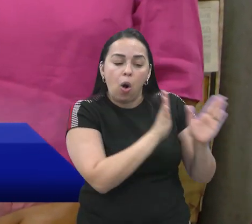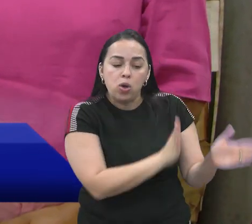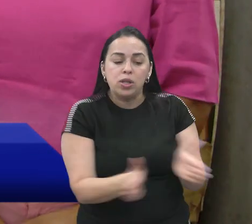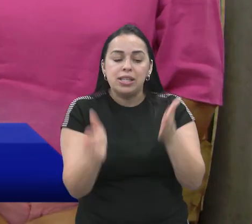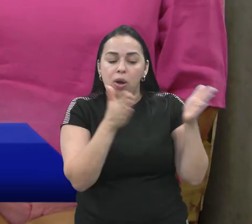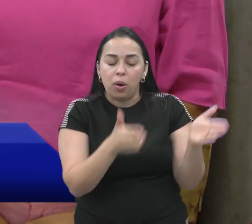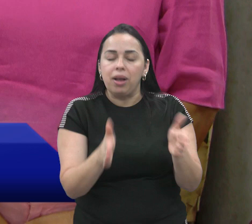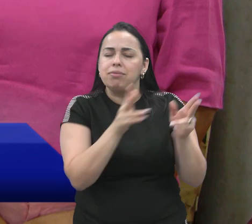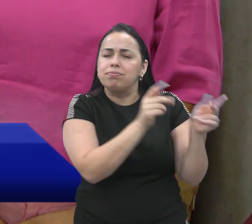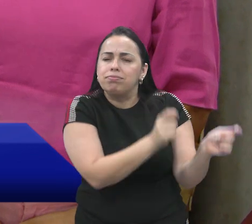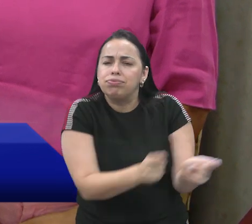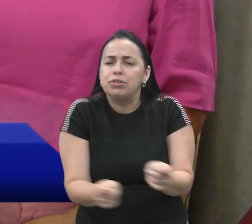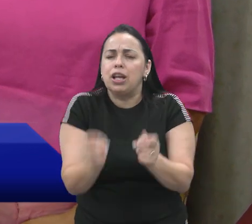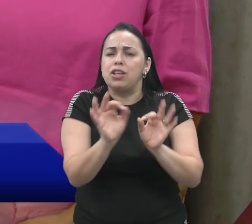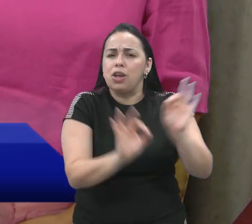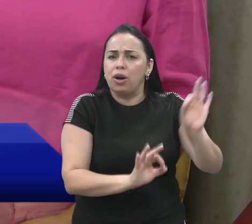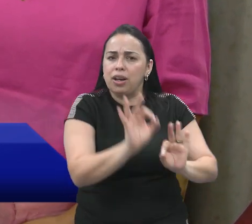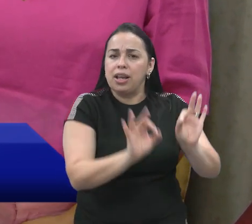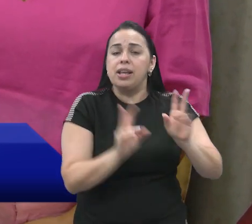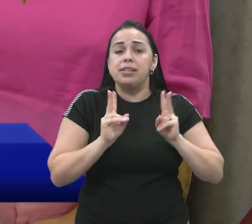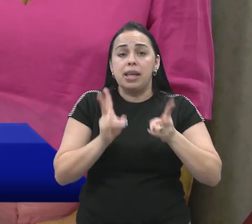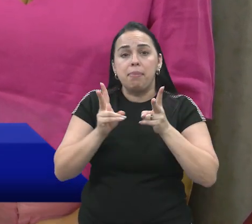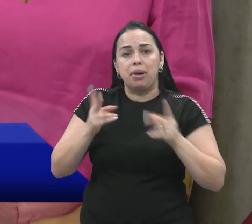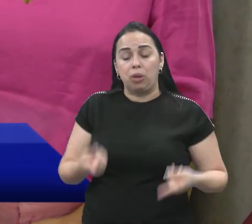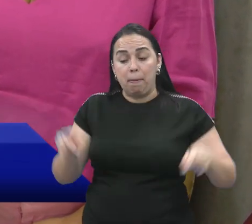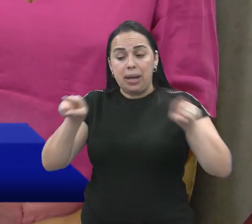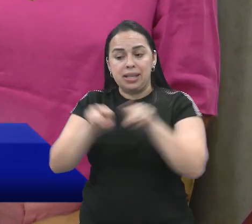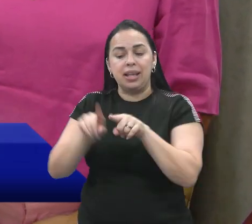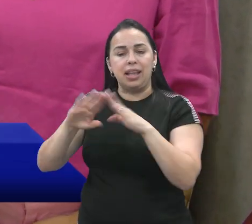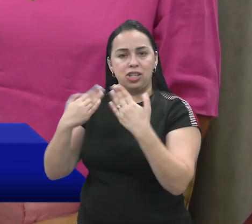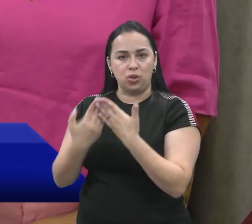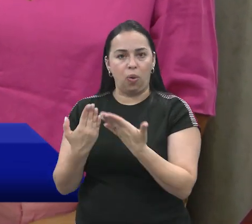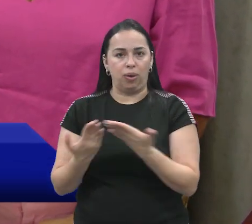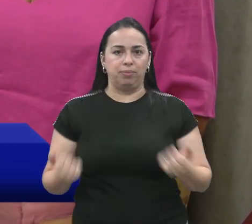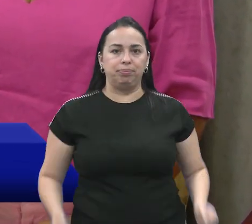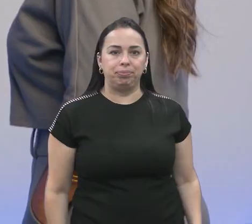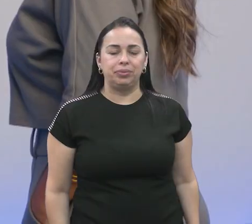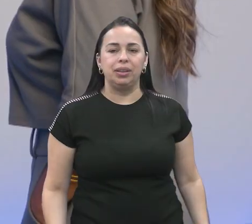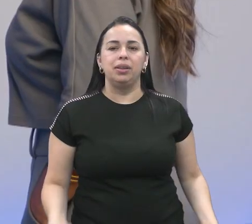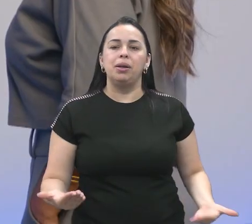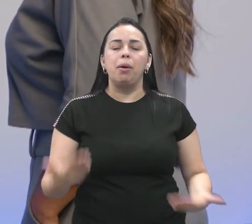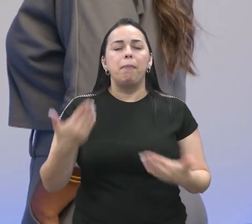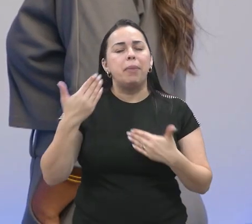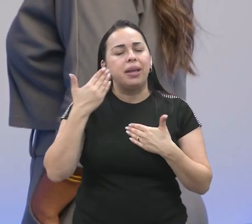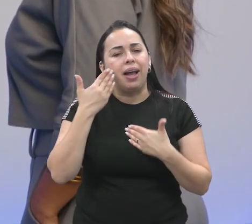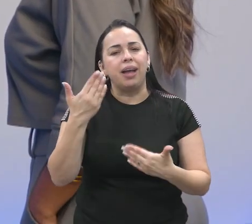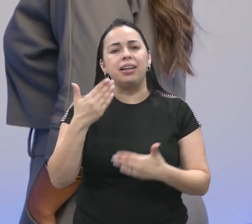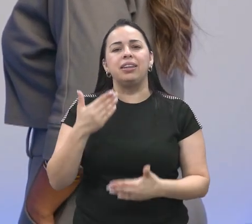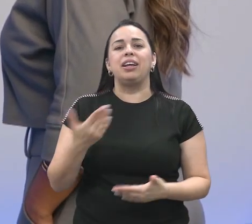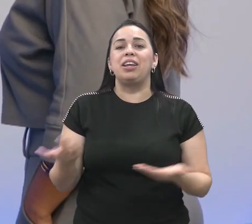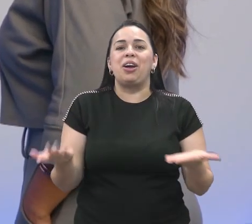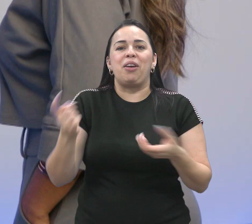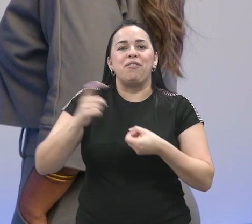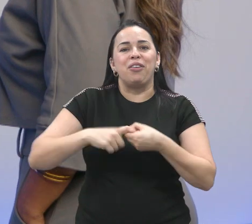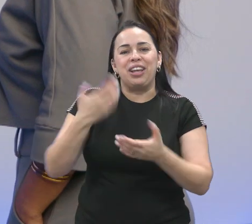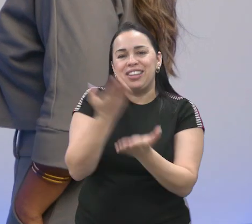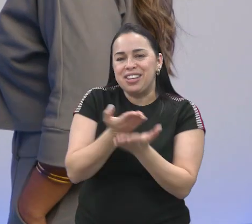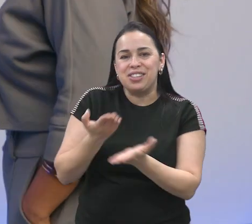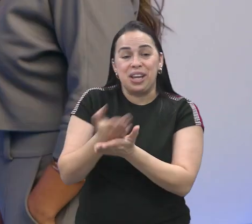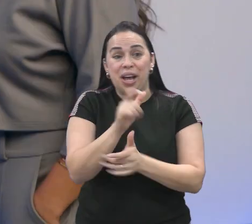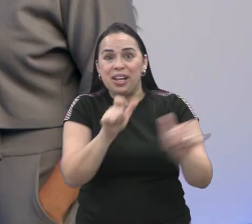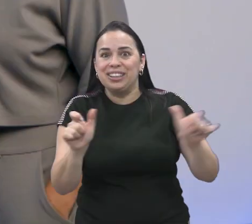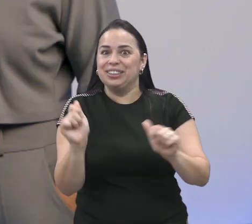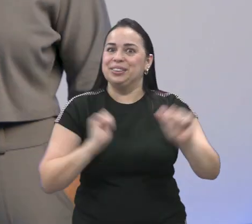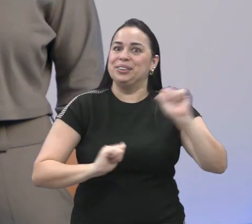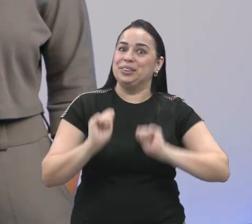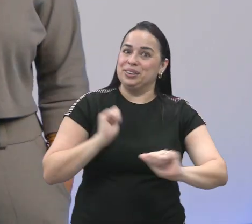para retomar a rotina de estudos das crianças junto, né, sempre acompanhando a escola. Então, eu volto com você aí no estúdio. Ó, Luísa, coisa